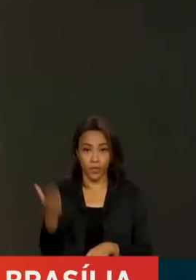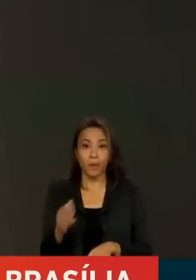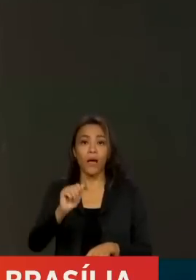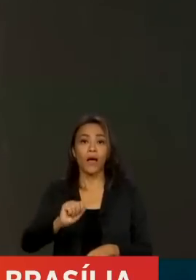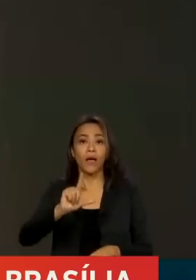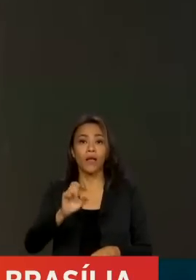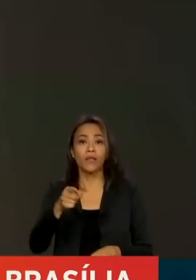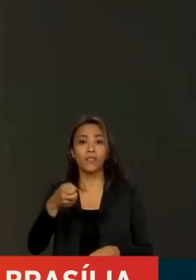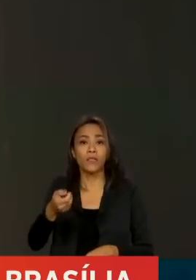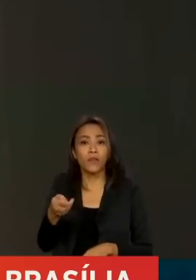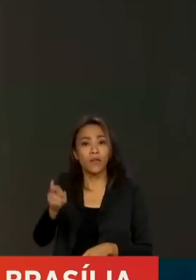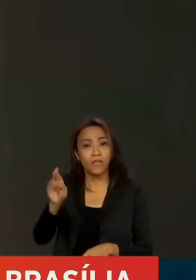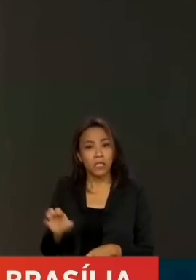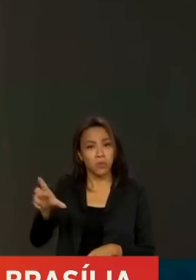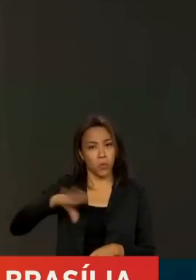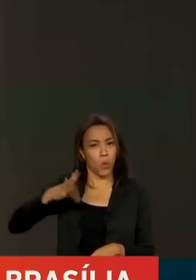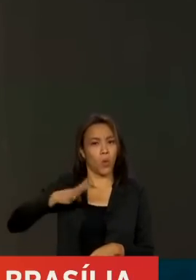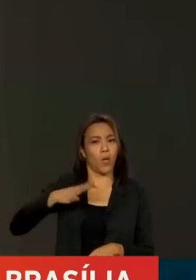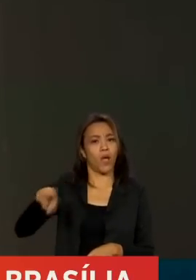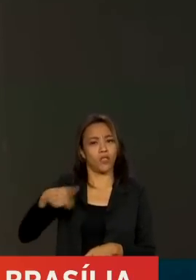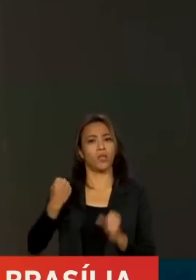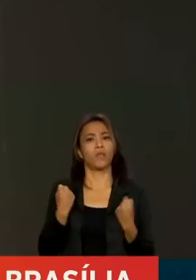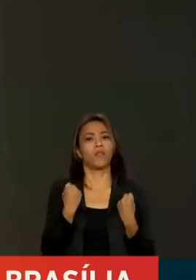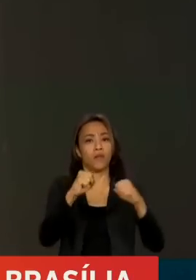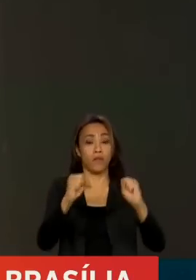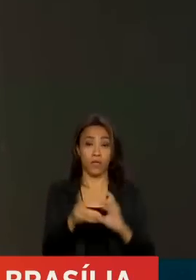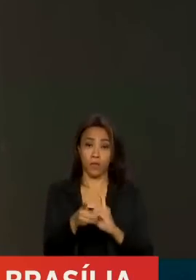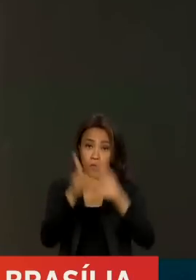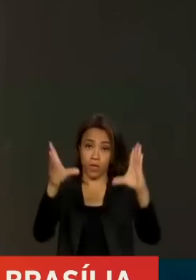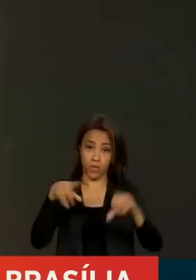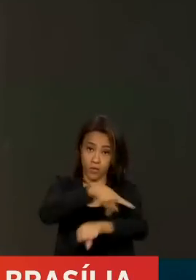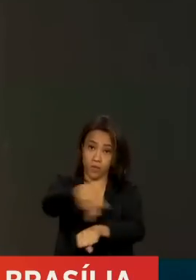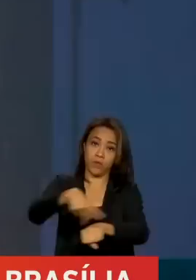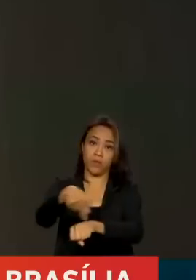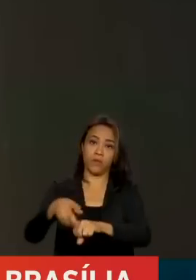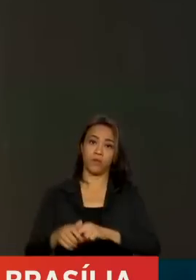coragem e determinação tem sido um grande defensor da Democracia nesse país